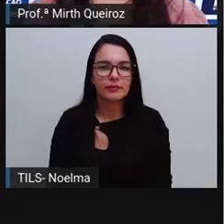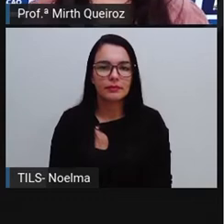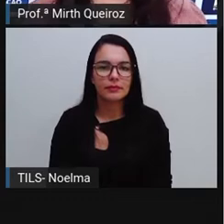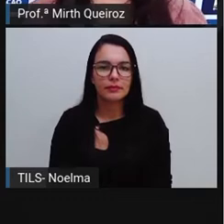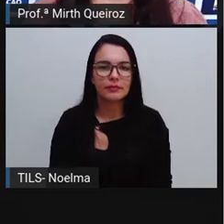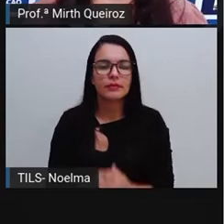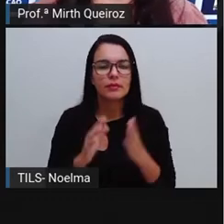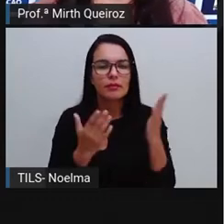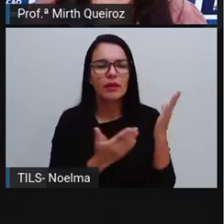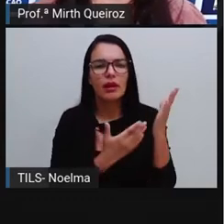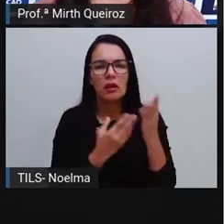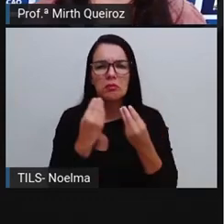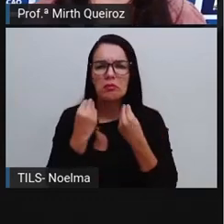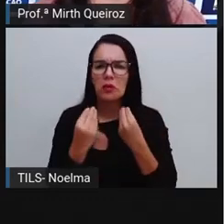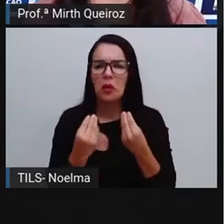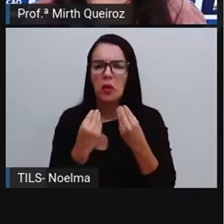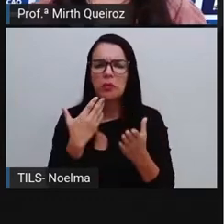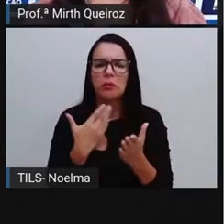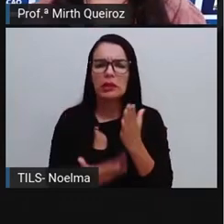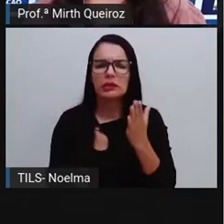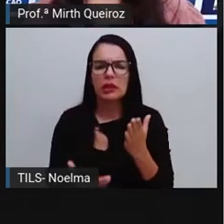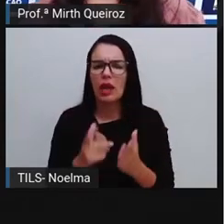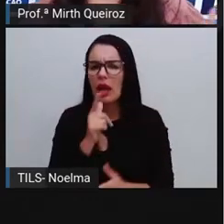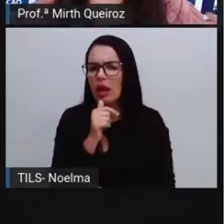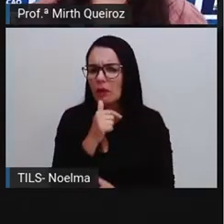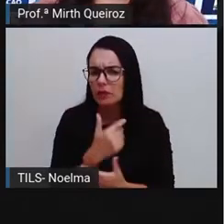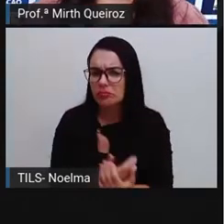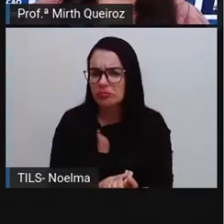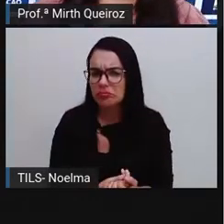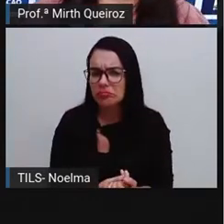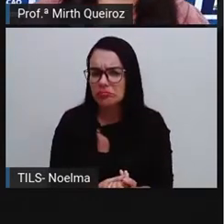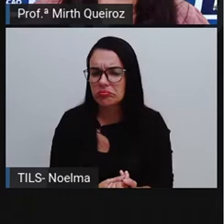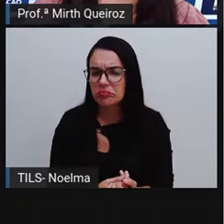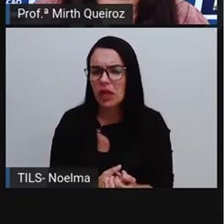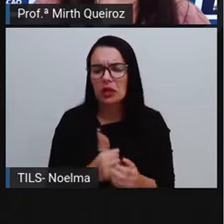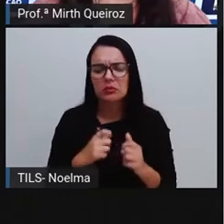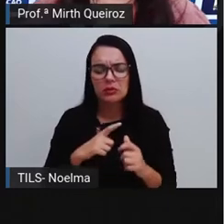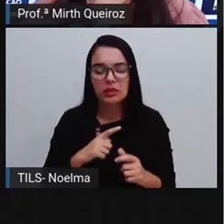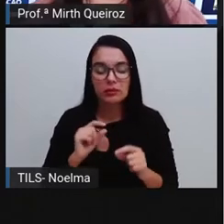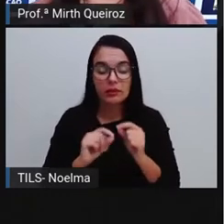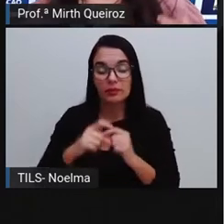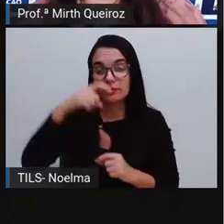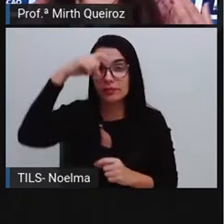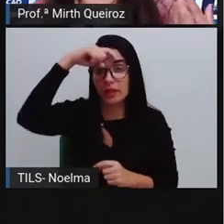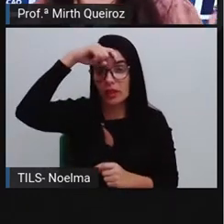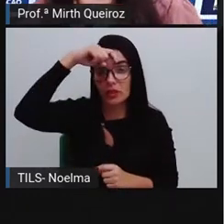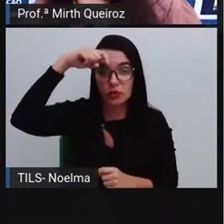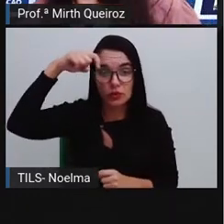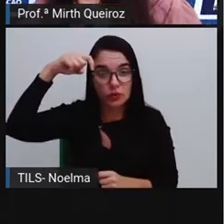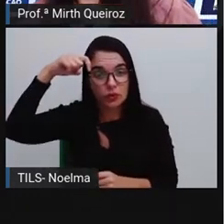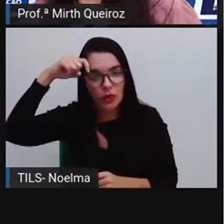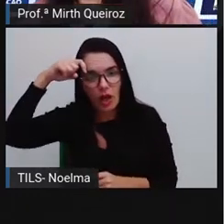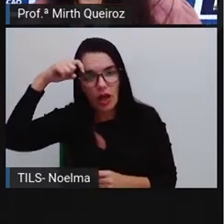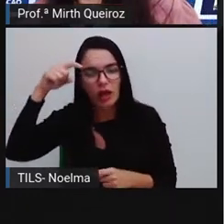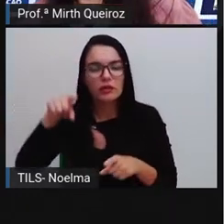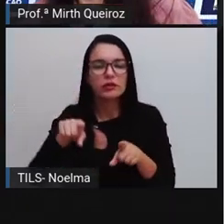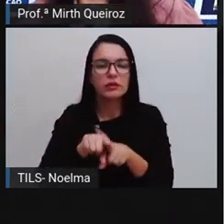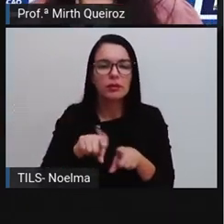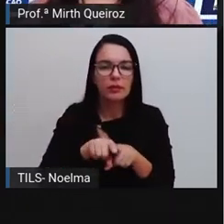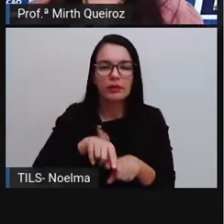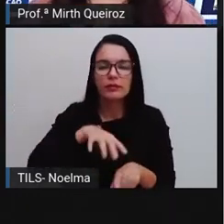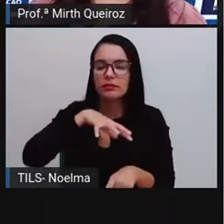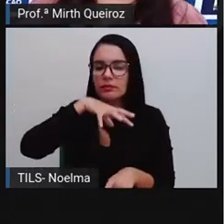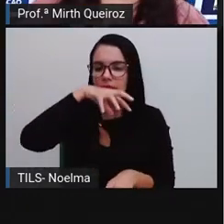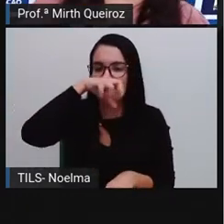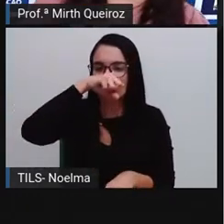Como é que a gente perde água? A gente perde água através do suor, a gente perde água através da respiração,